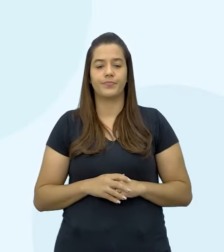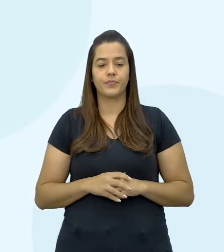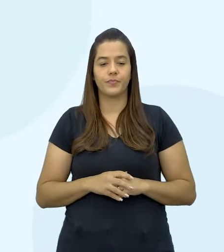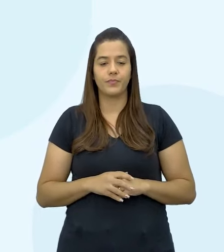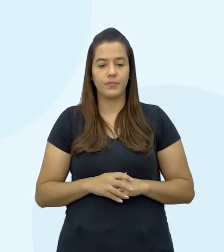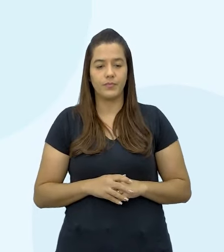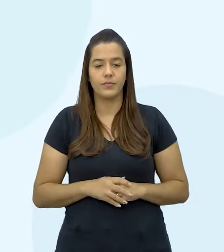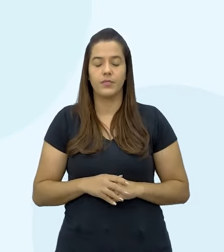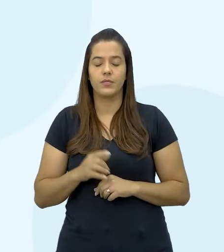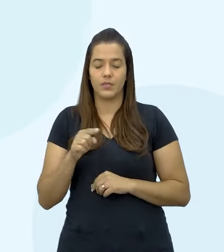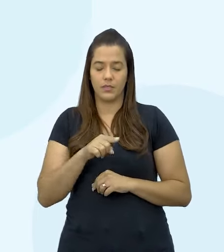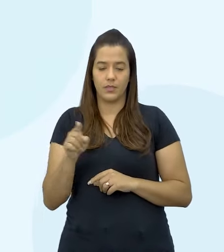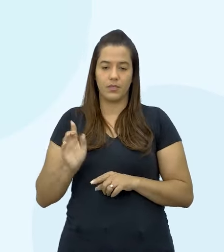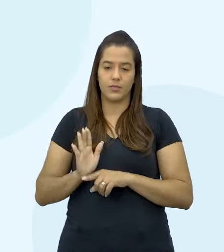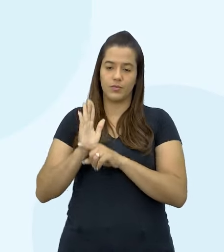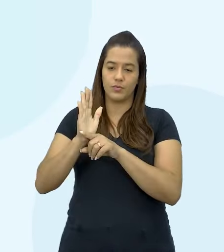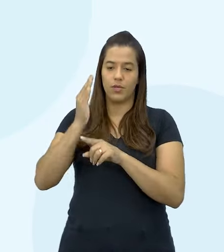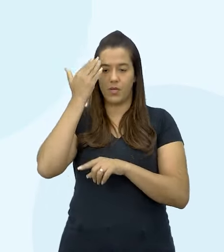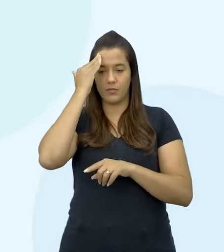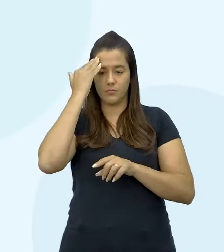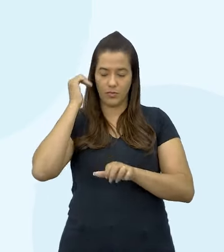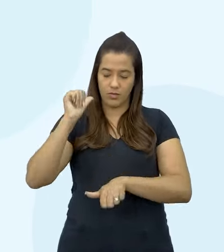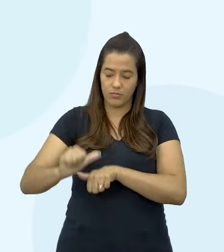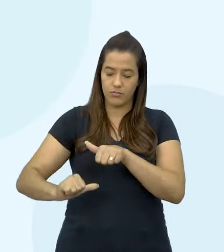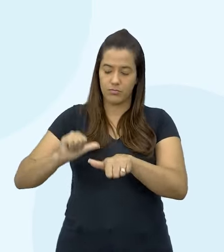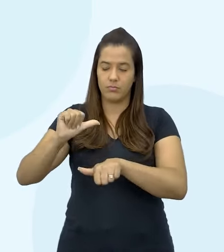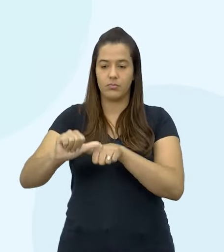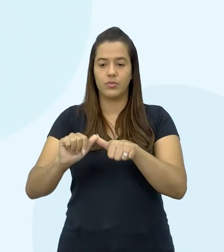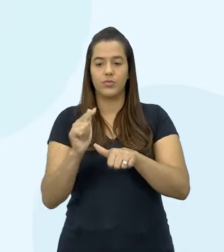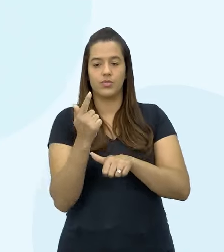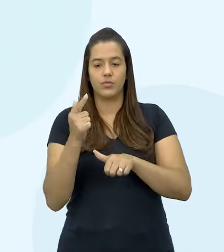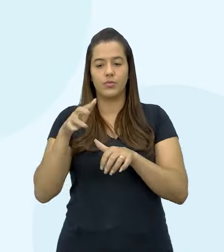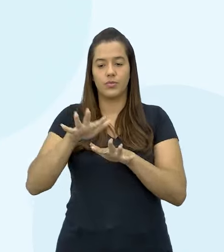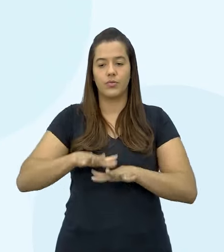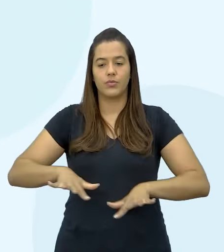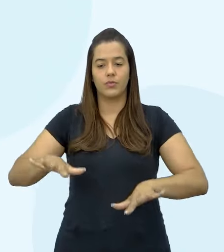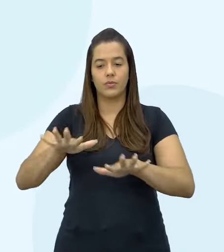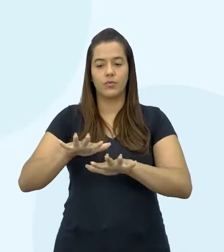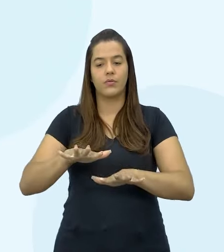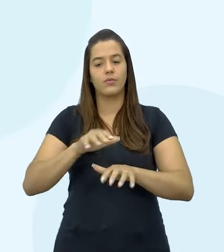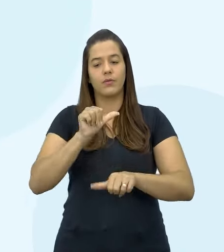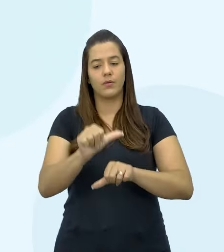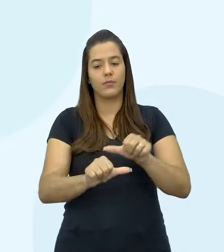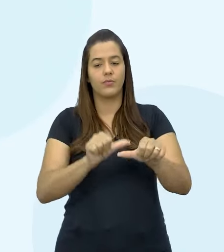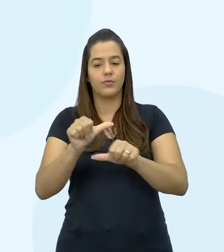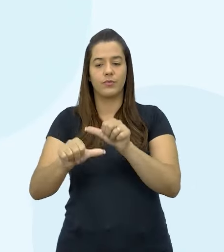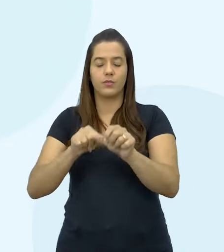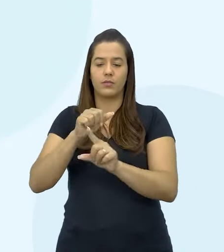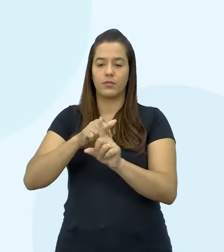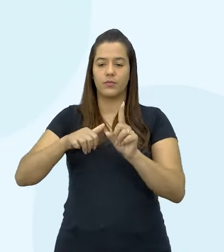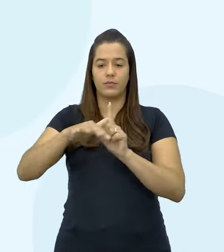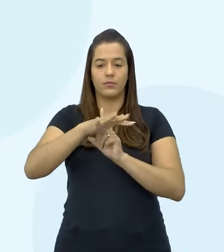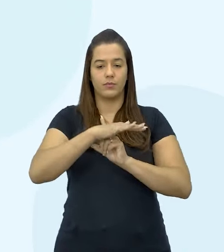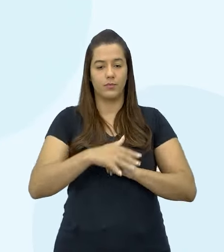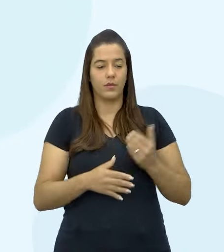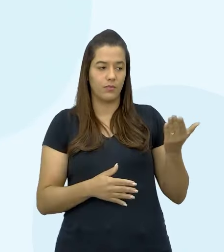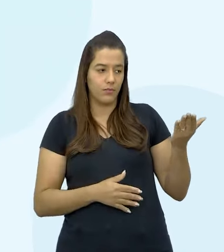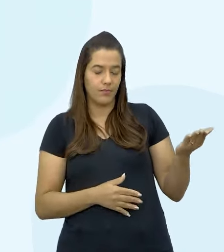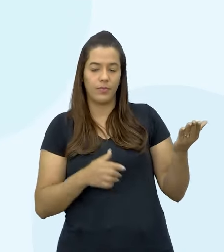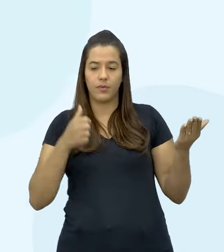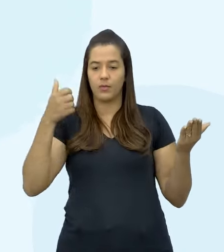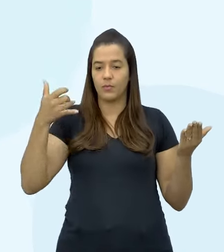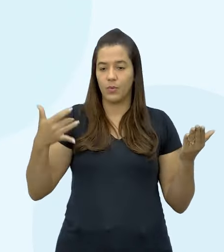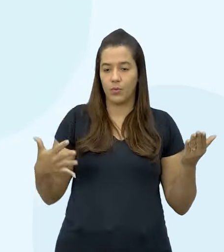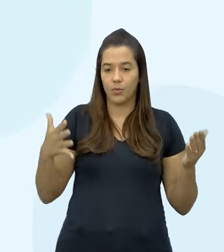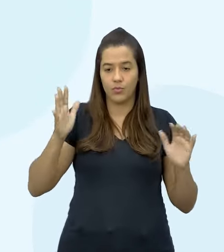geográficos para a compreensão das transformações na sociedade, né? Então aí a gente vê, né, como o Bruno mesmo falou, né, a questão do eixo,